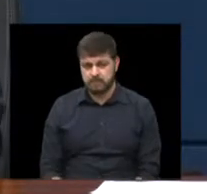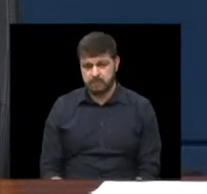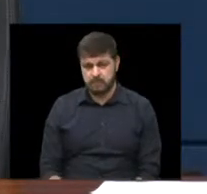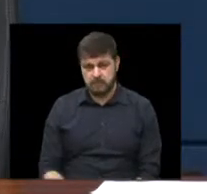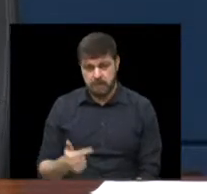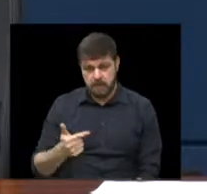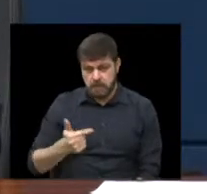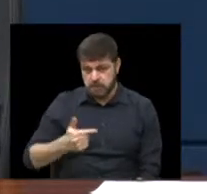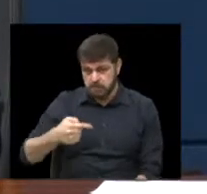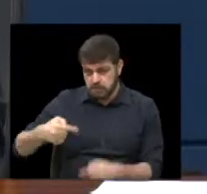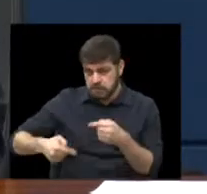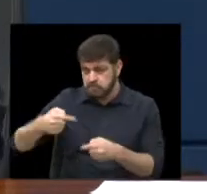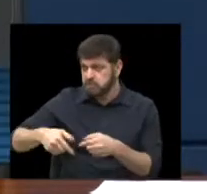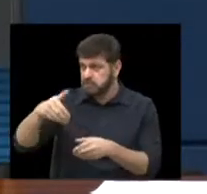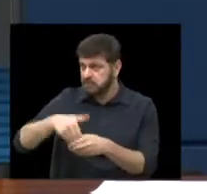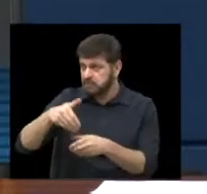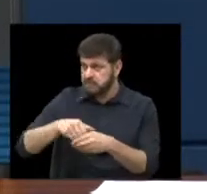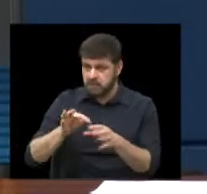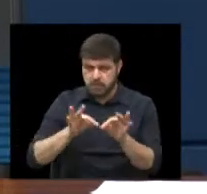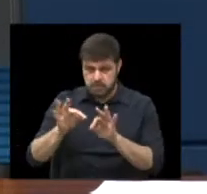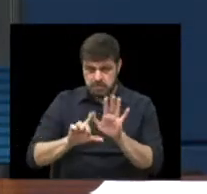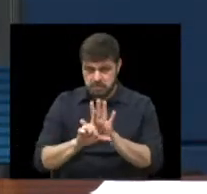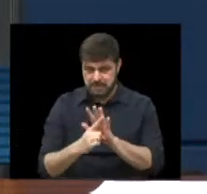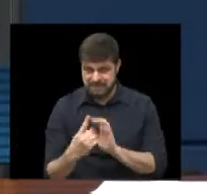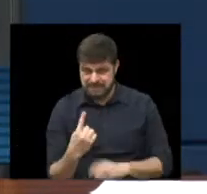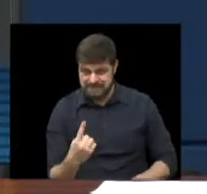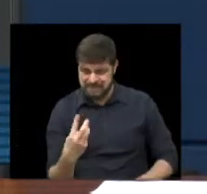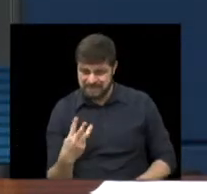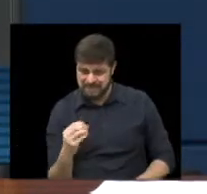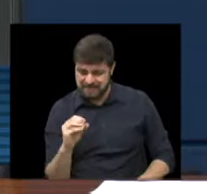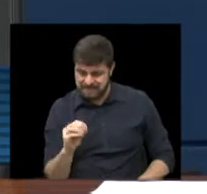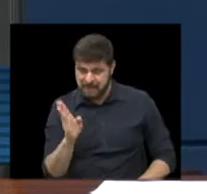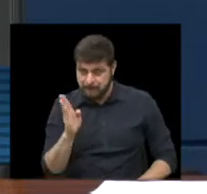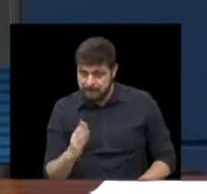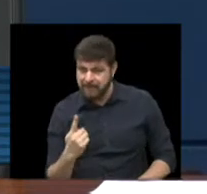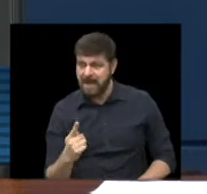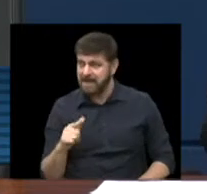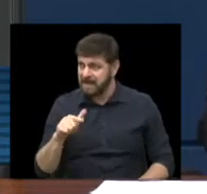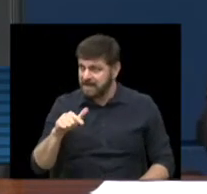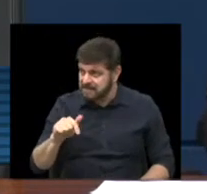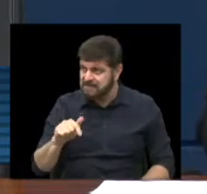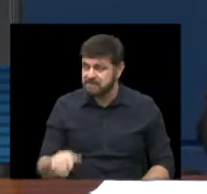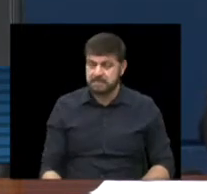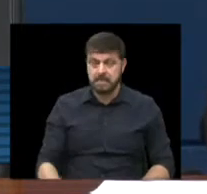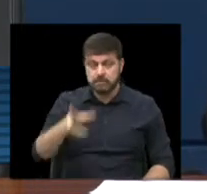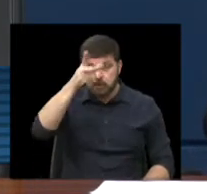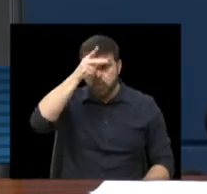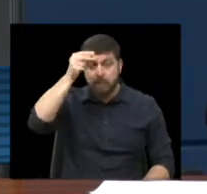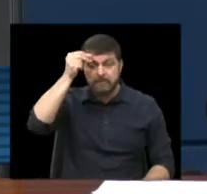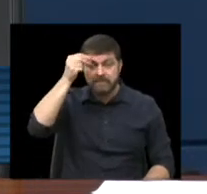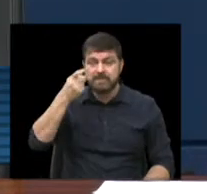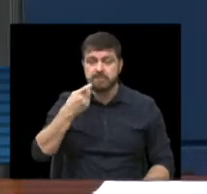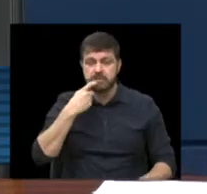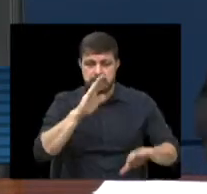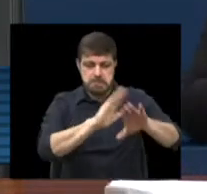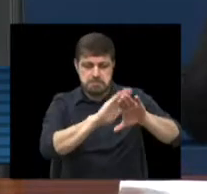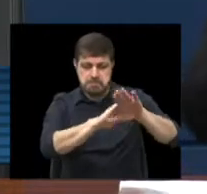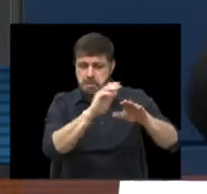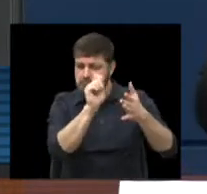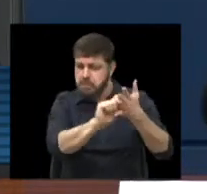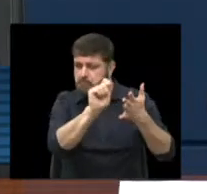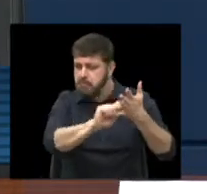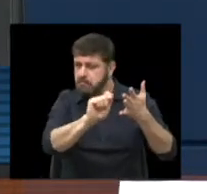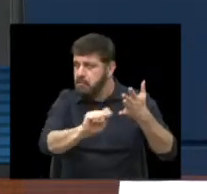Item 3. Segunda discussão e votação do projeto de lei 130/17, processo número 223984, de autoria do prefeito